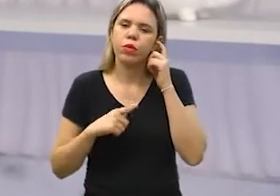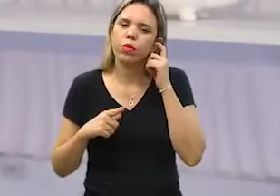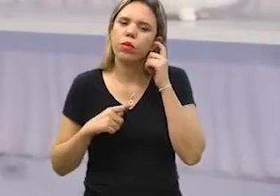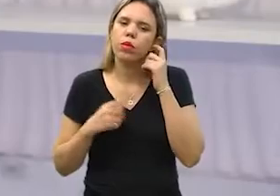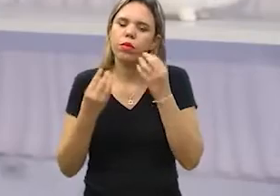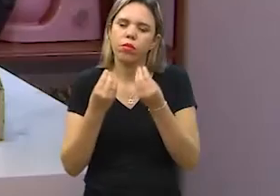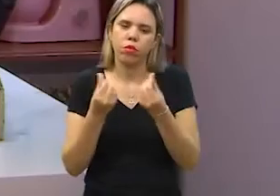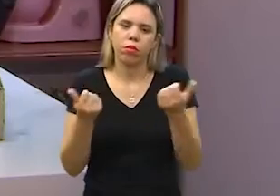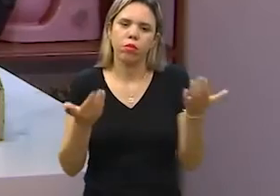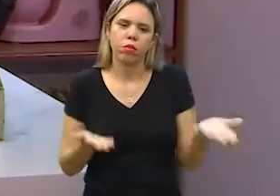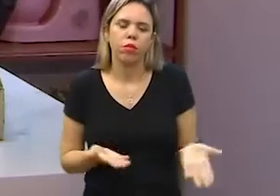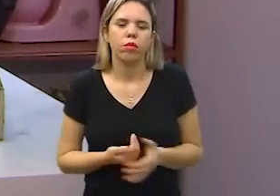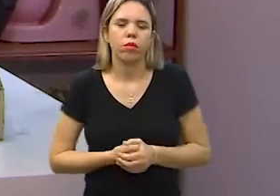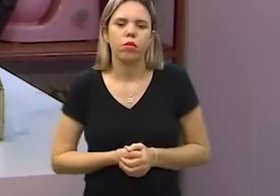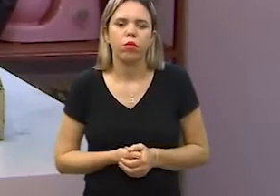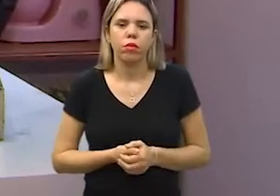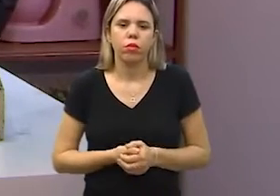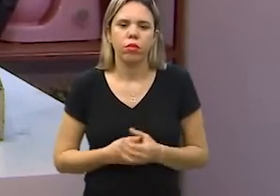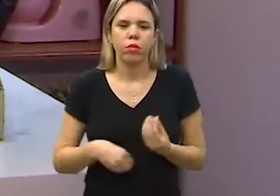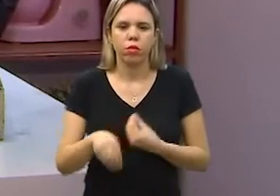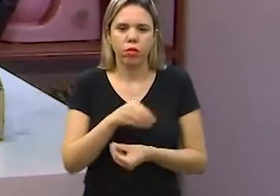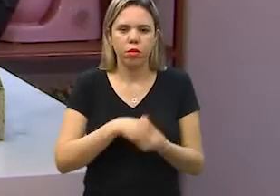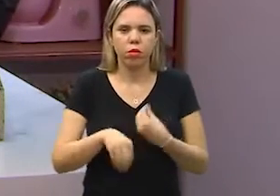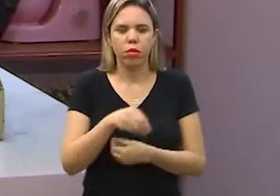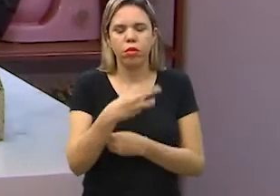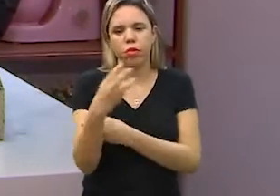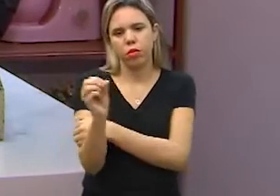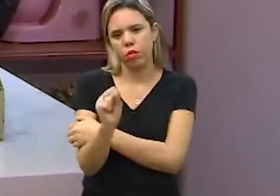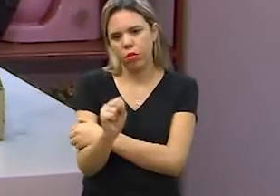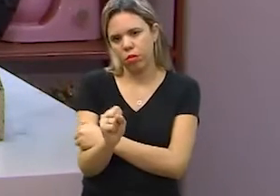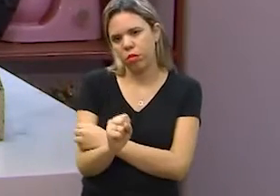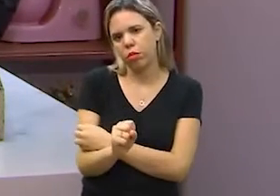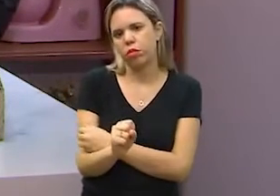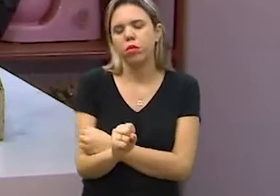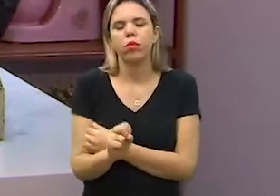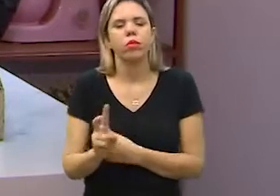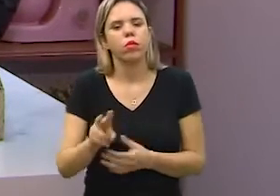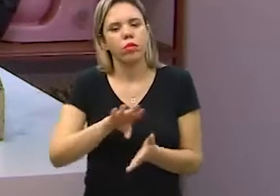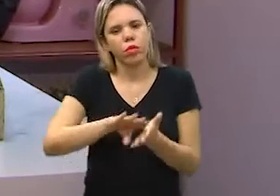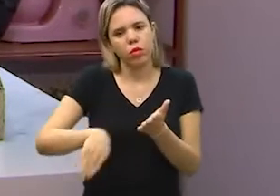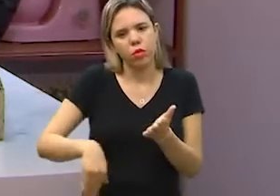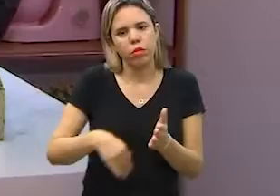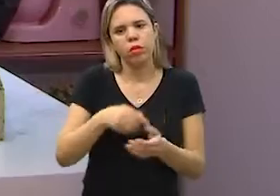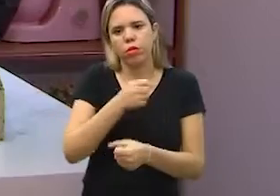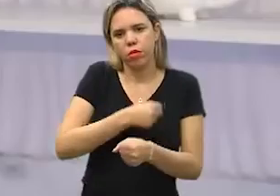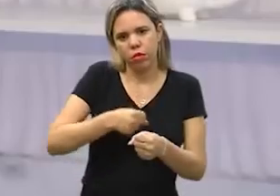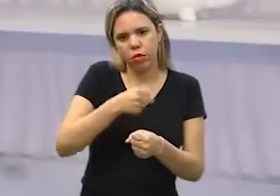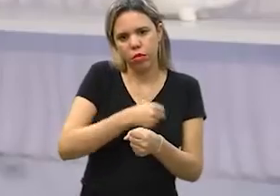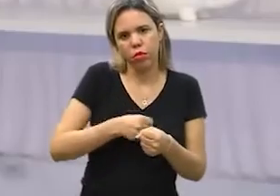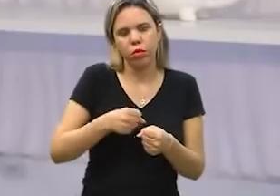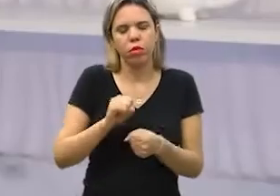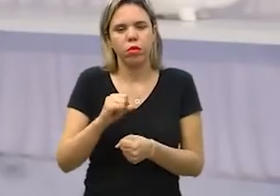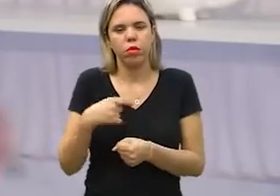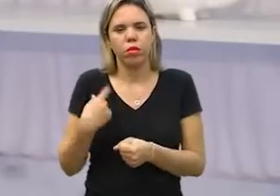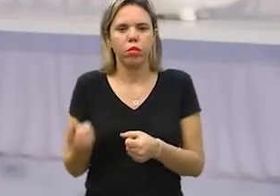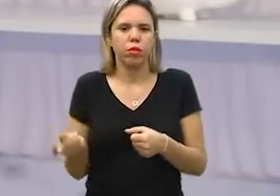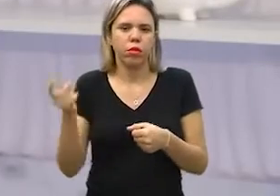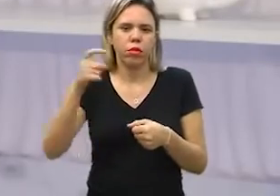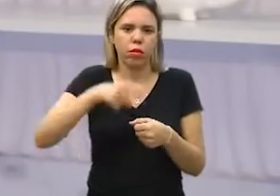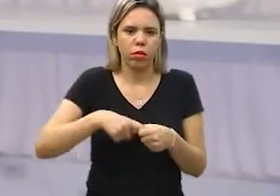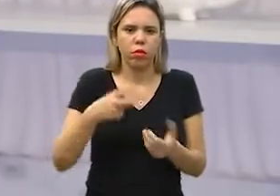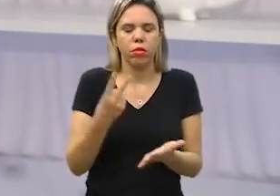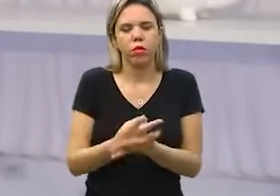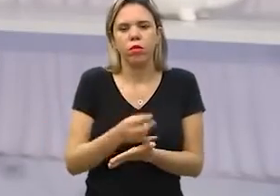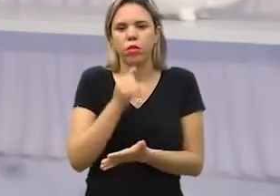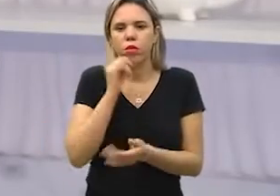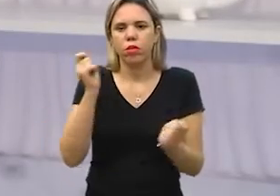ter uma sensibilidade, né? Então, colocou 30 segundos, sempre tira e mexe. Porque se a gente volta ele na